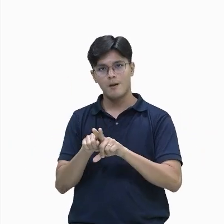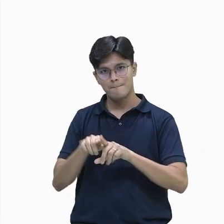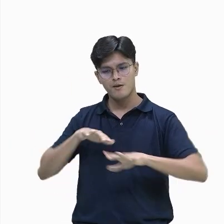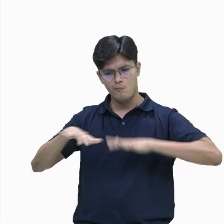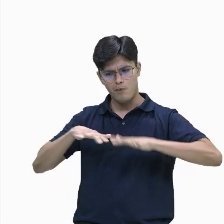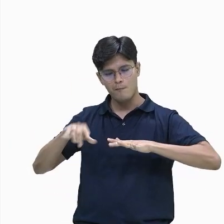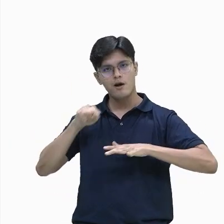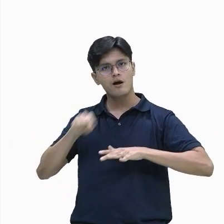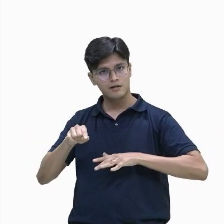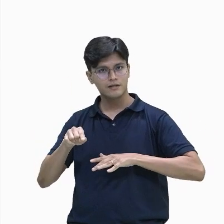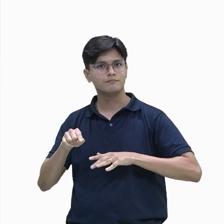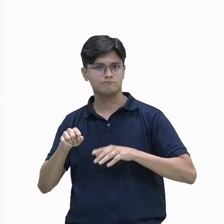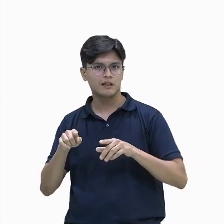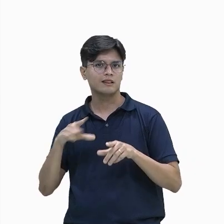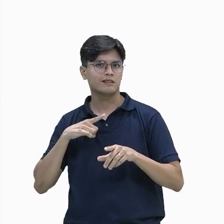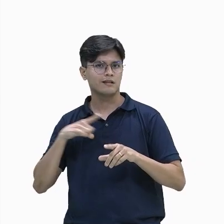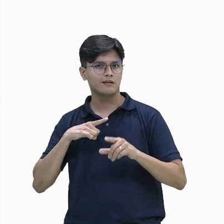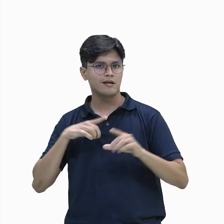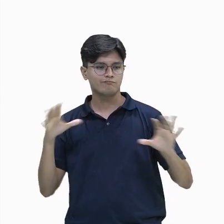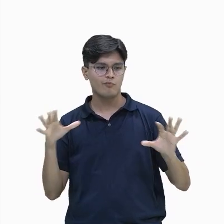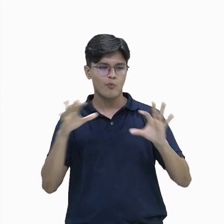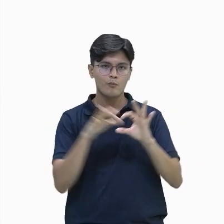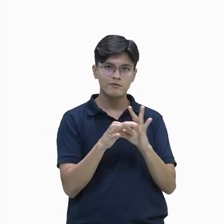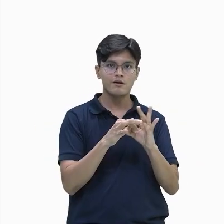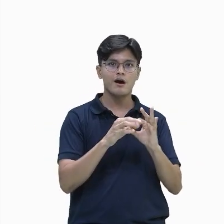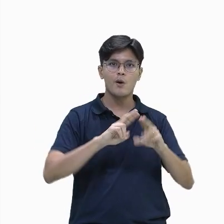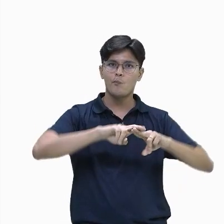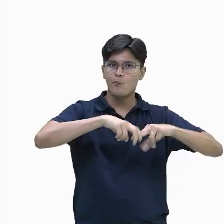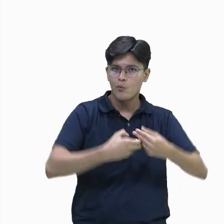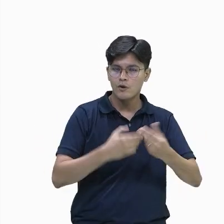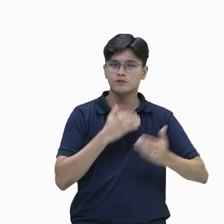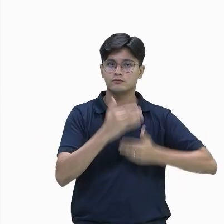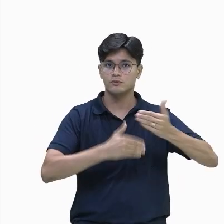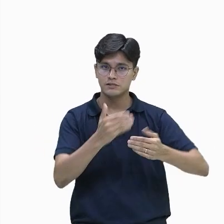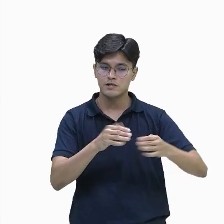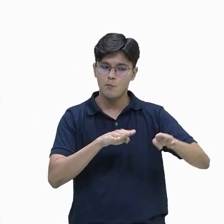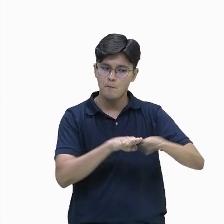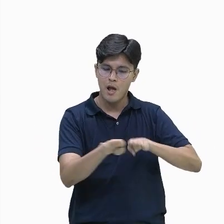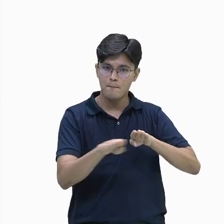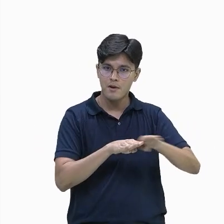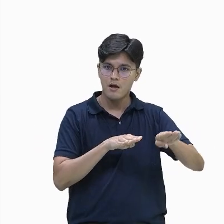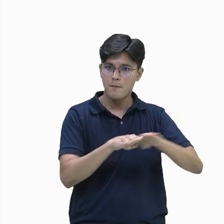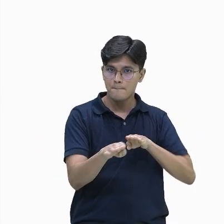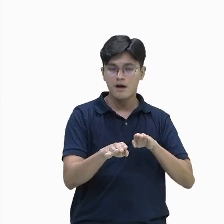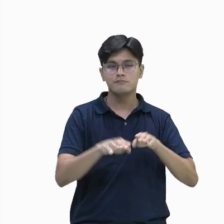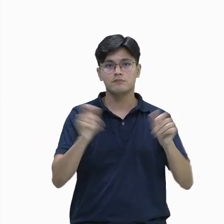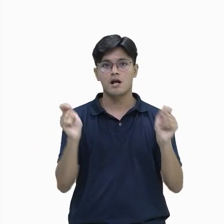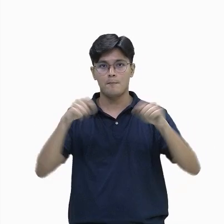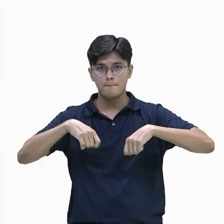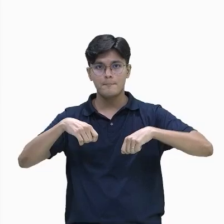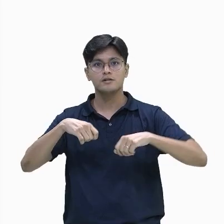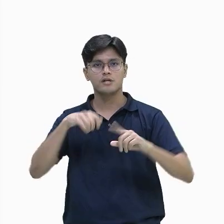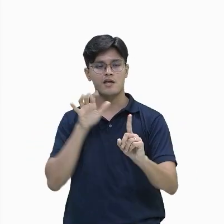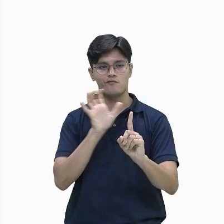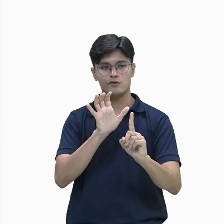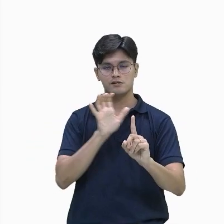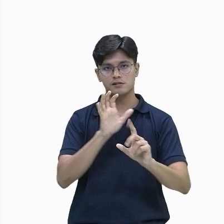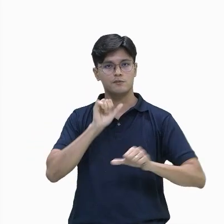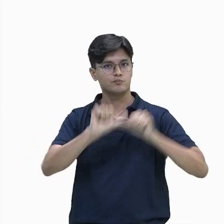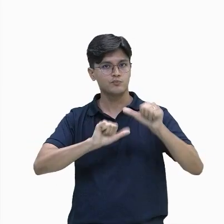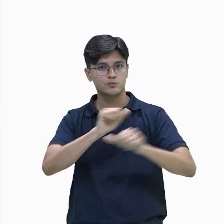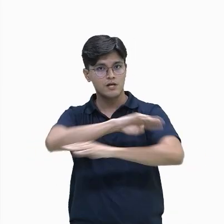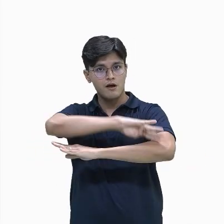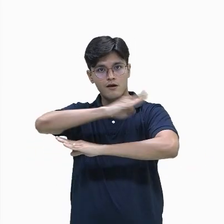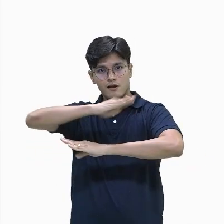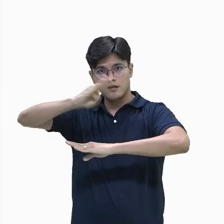placas tectônicas, também acabam modificando aí o relevo. Então, a gente observa que o relevo, ele